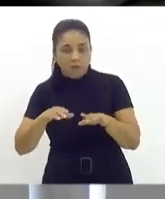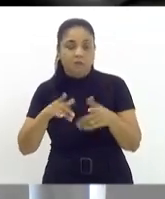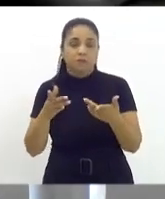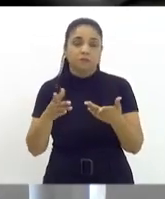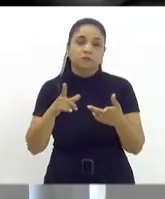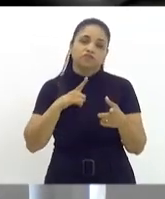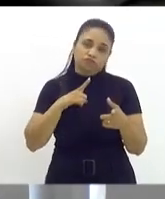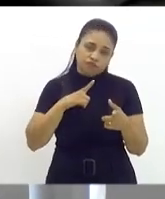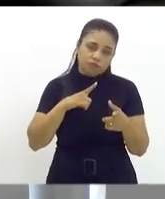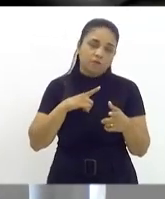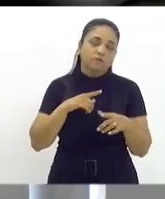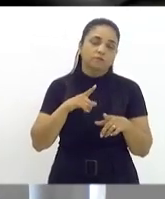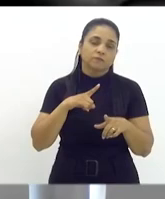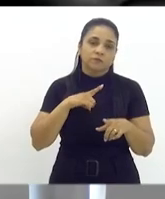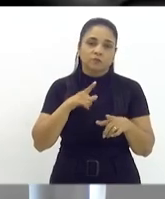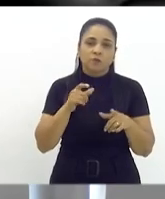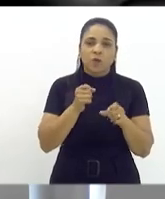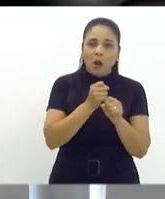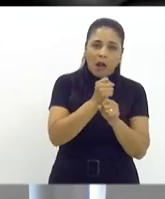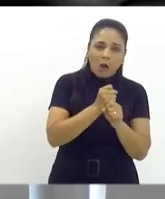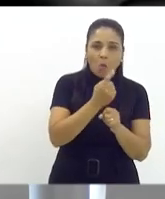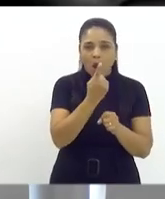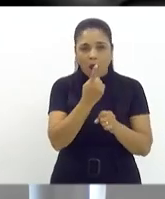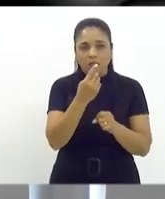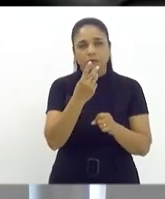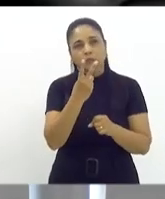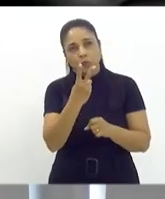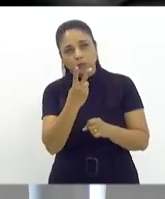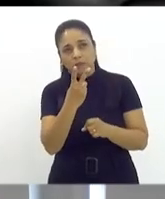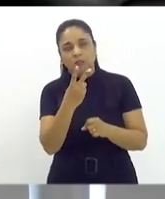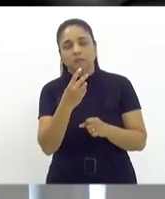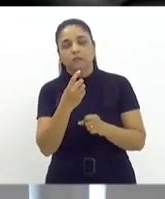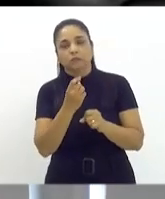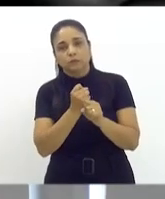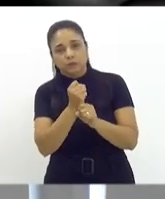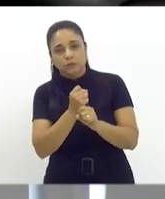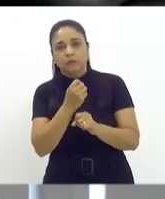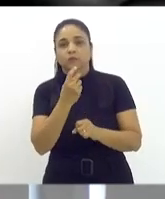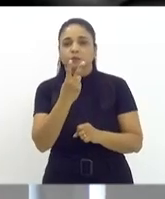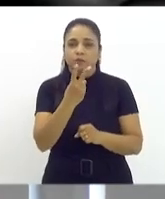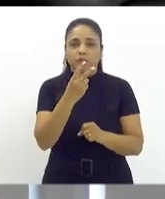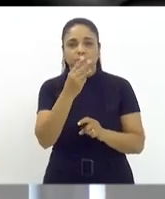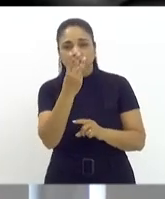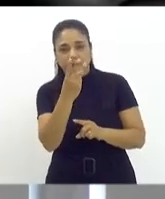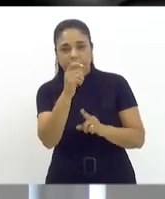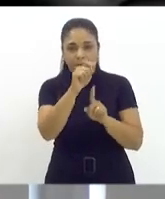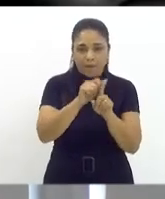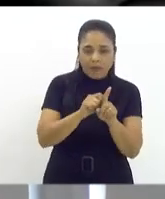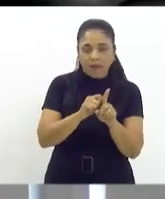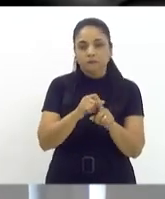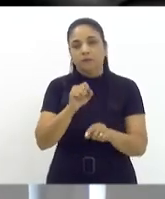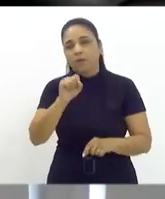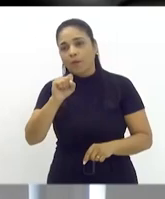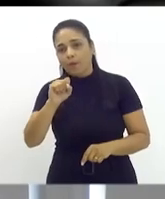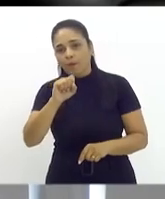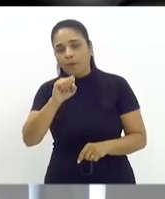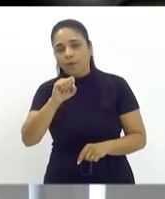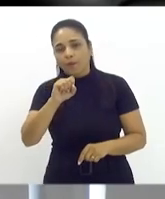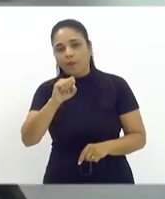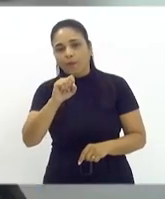mas também tivemos um tempo grande ilustrando todo esse tema e a nossa terceira pesquisa pode